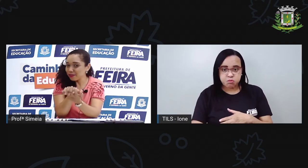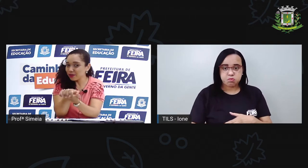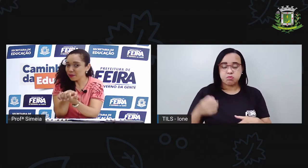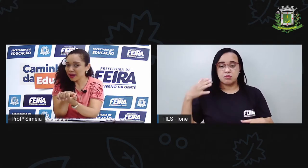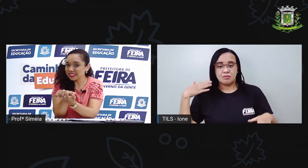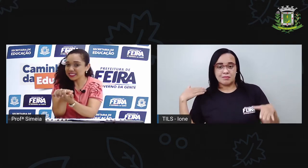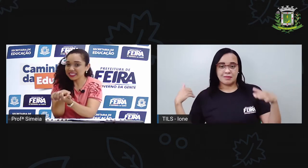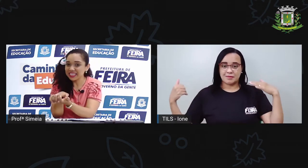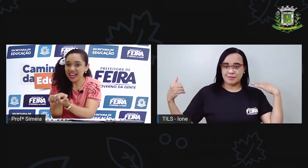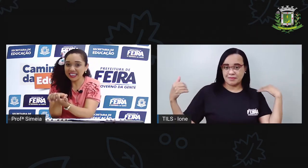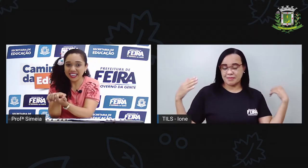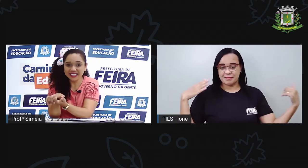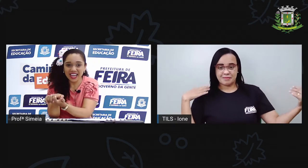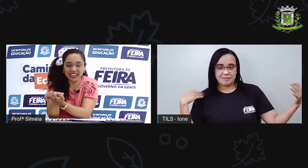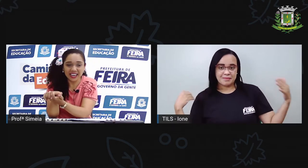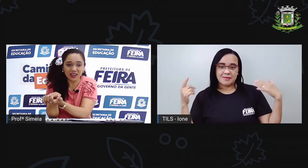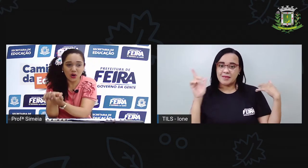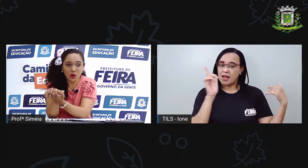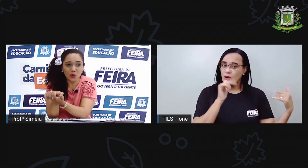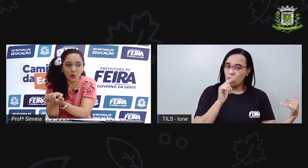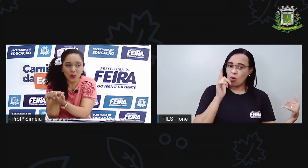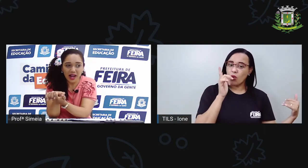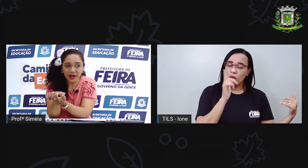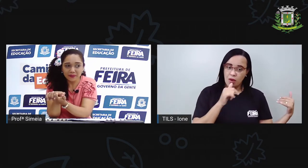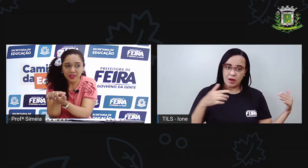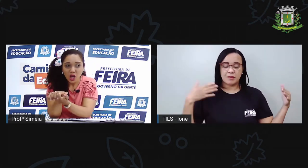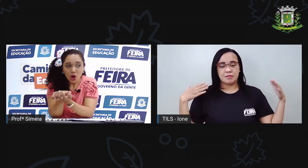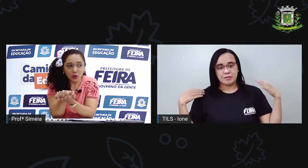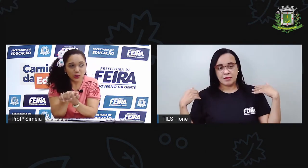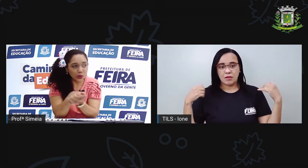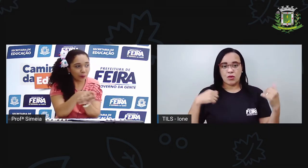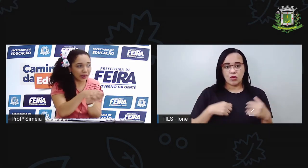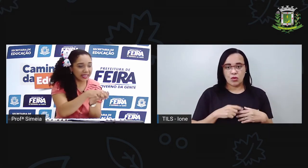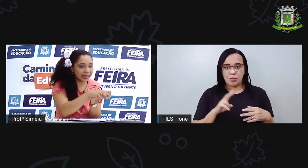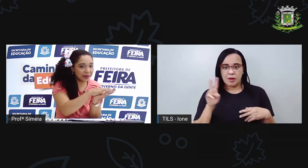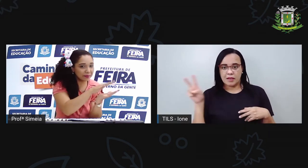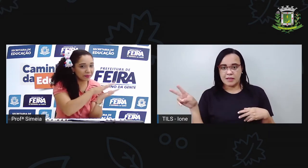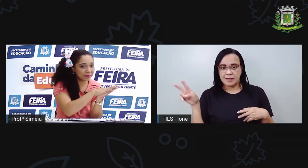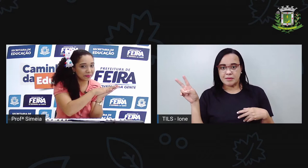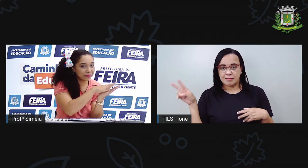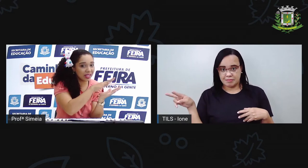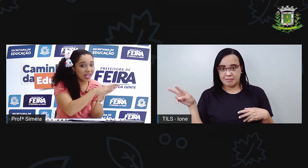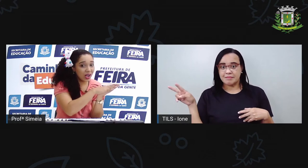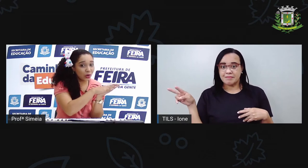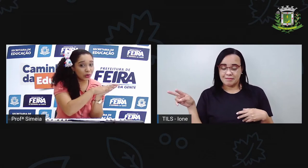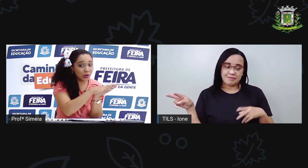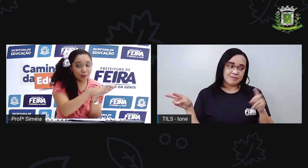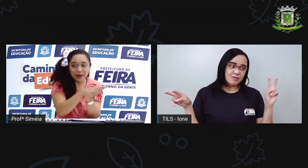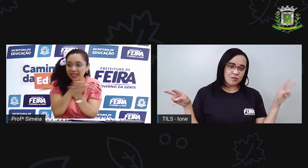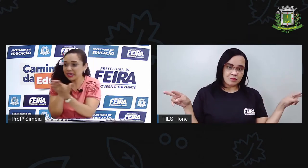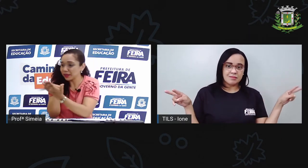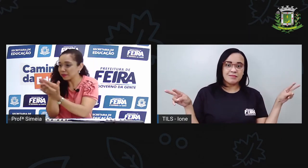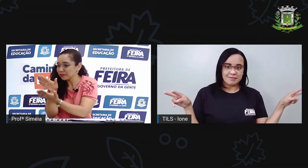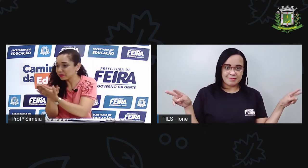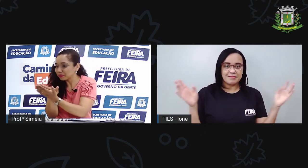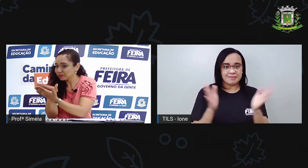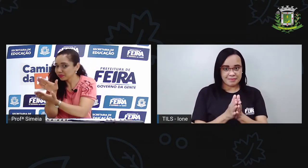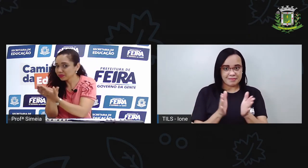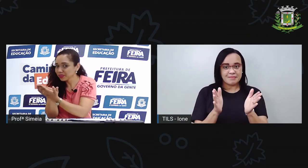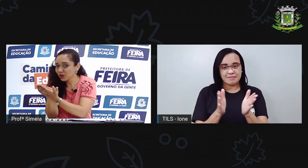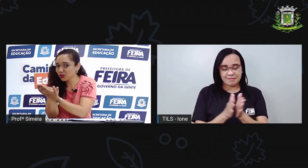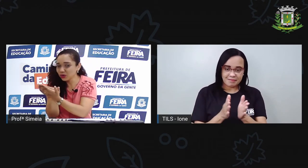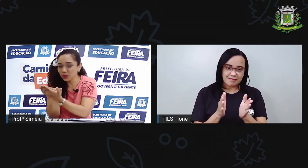jacaré foi passear lá na lagoa olhou para que olhou para